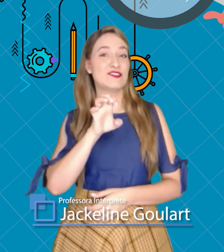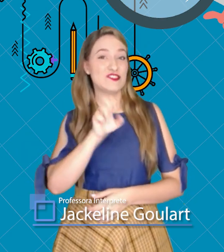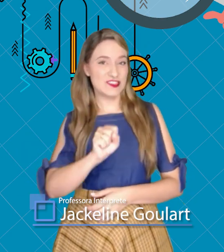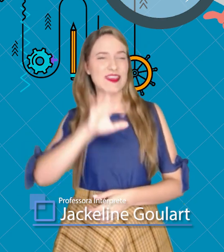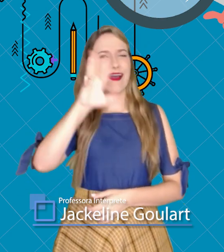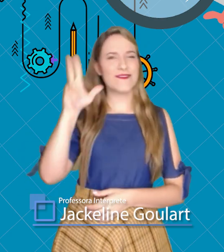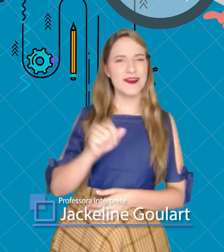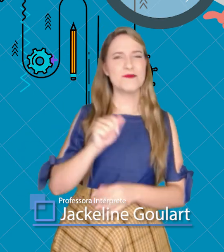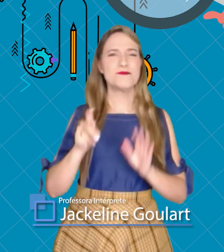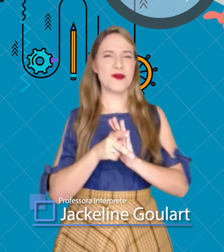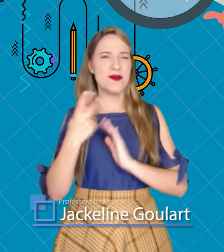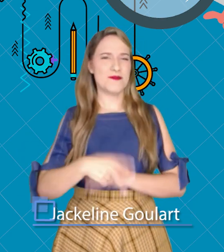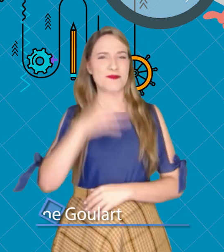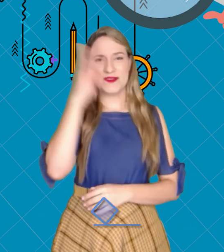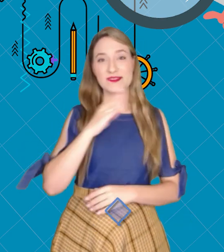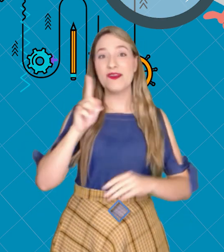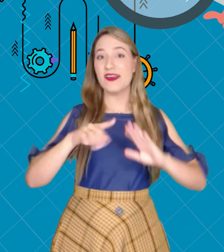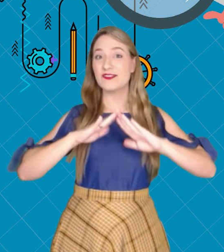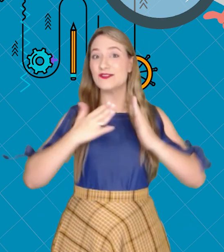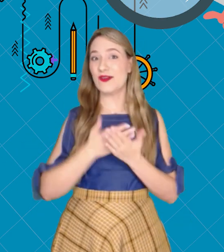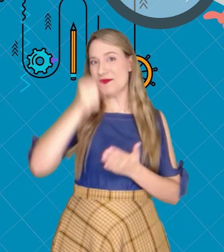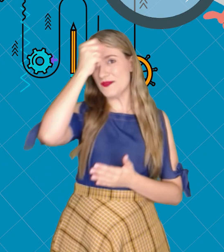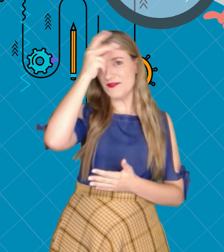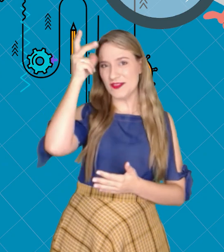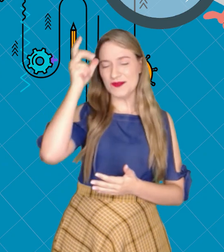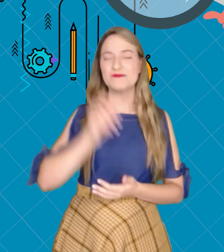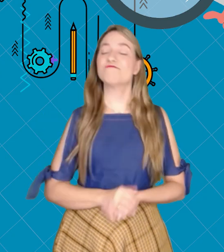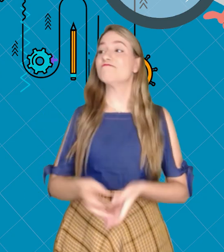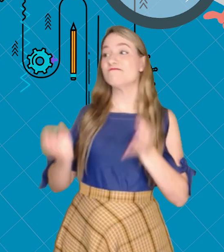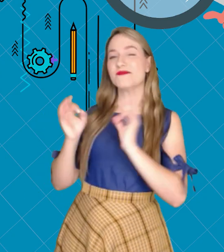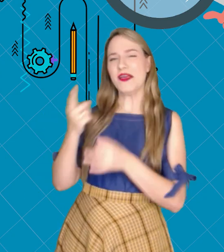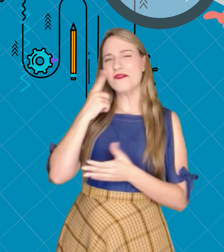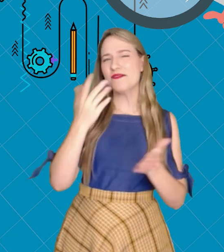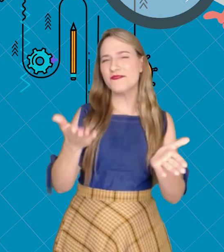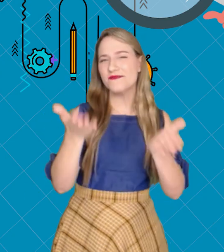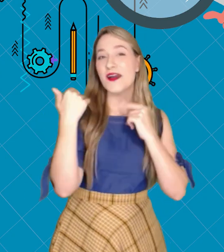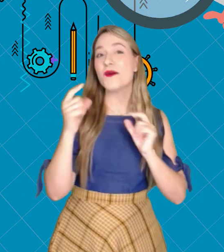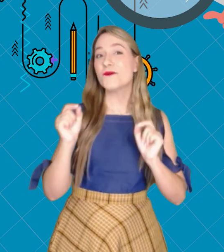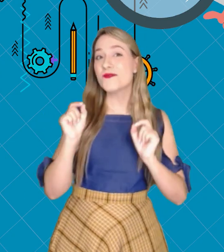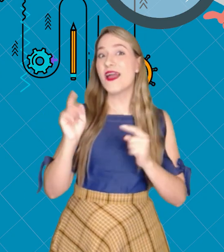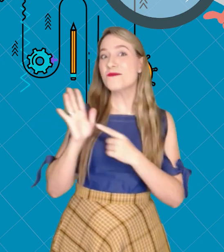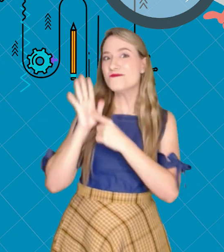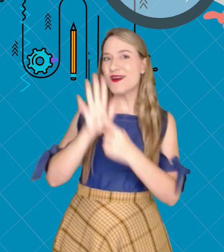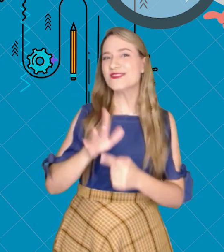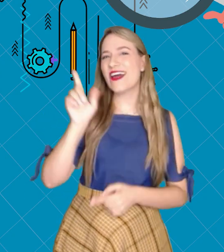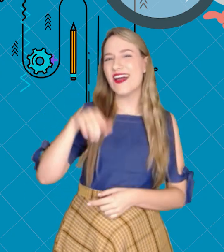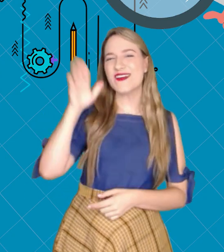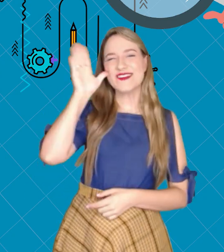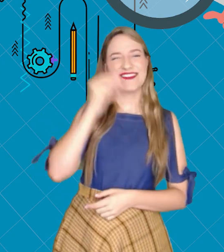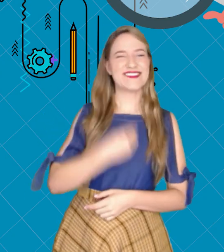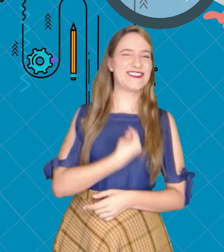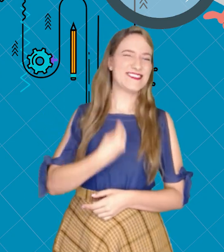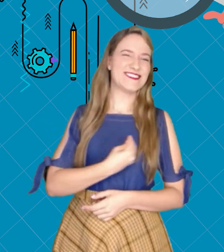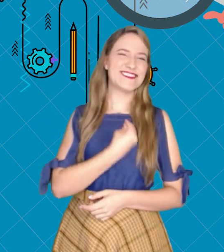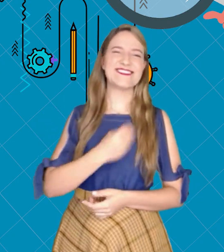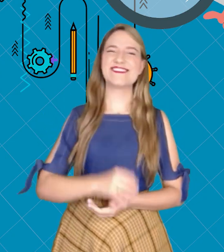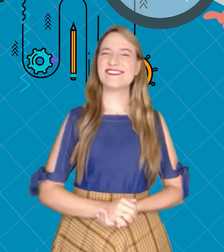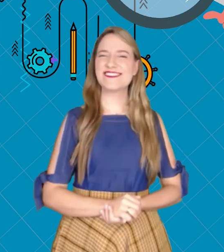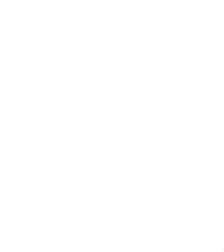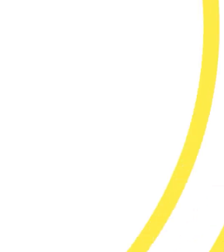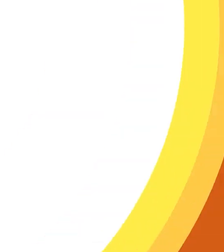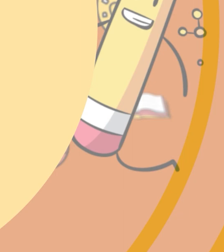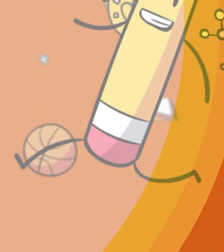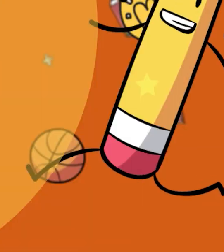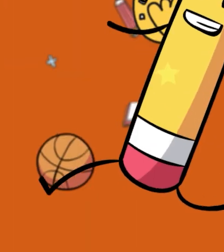na Escola Municipal Mônica de Castro Carneiro. Isso aí, Gabi. Então vamos juntos com o nosso quadro A Curiosidade Tá